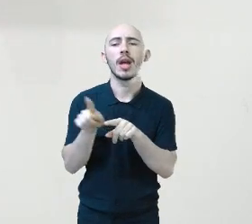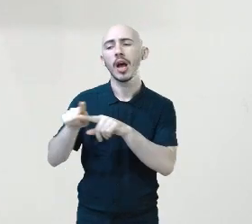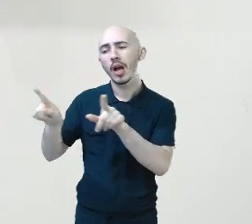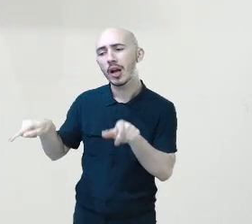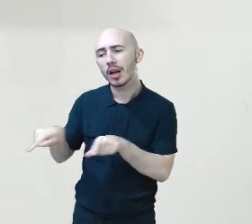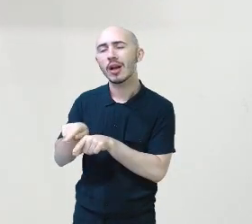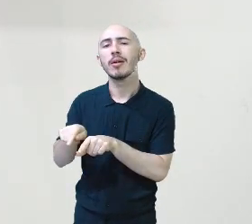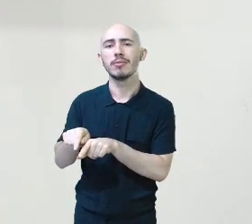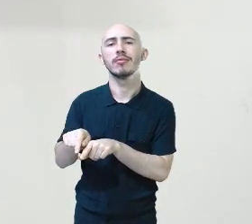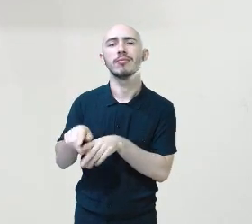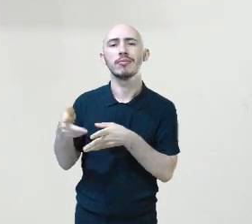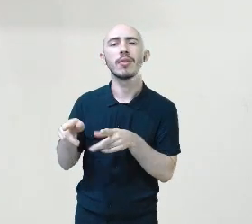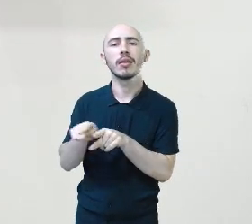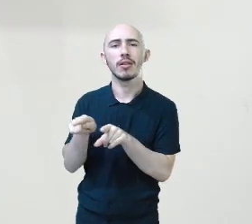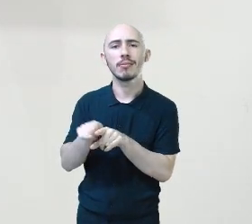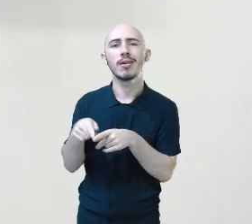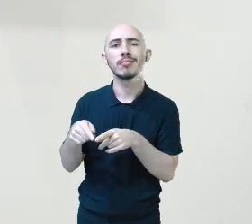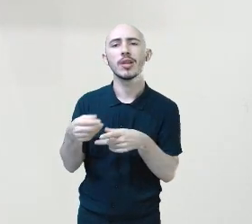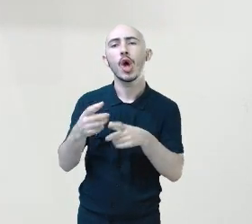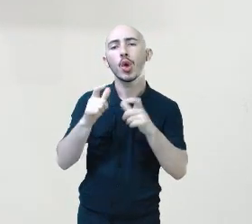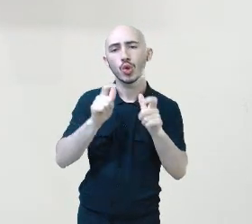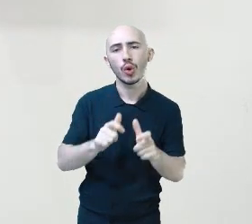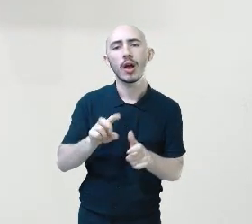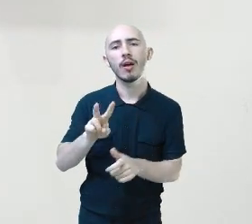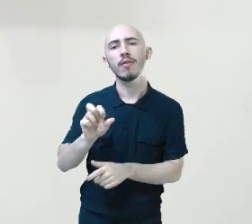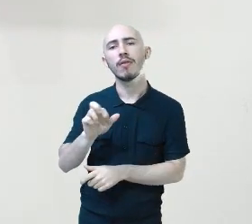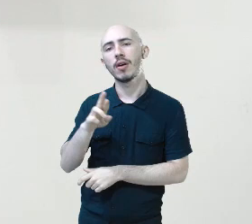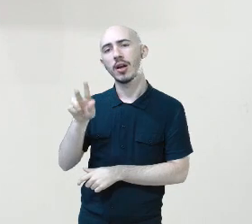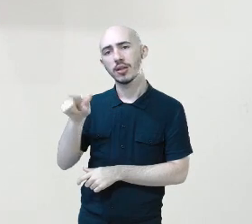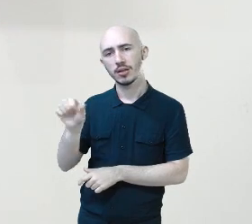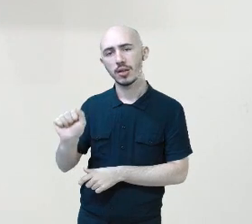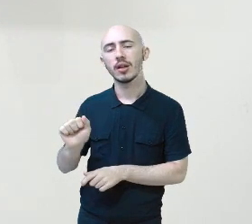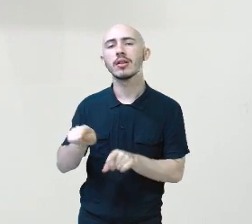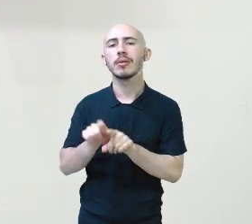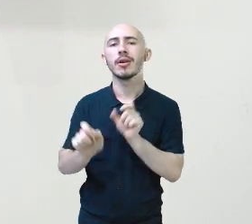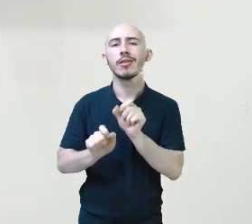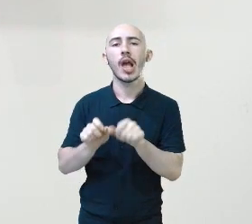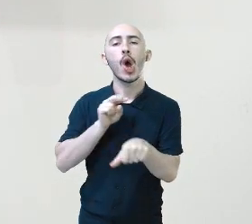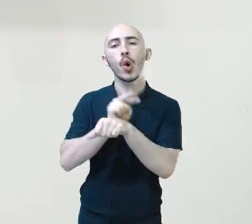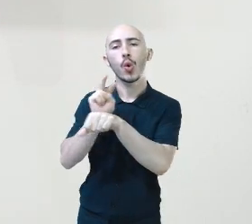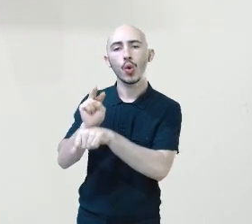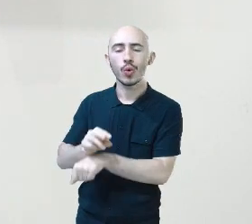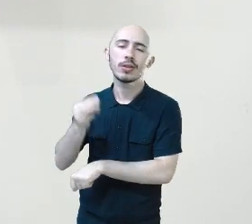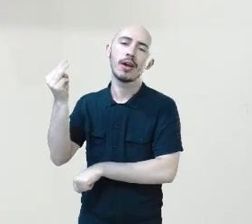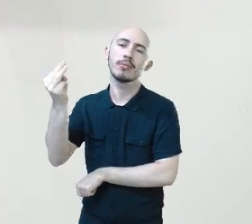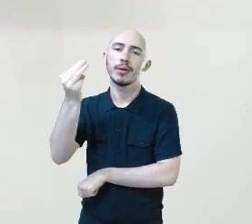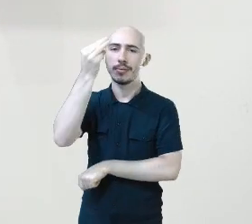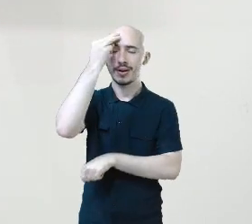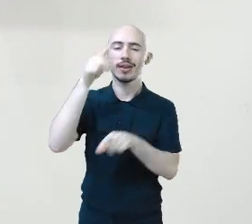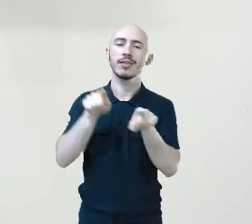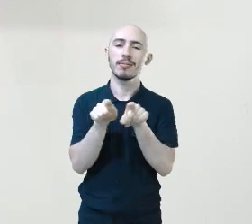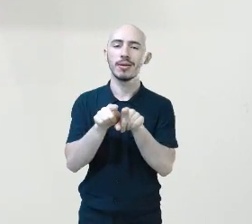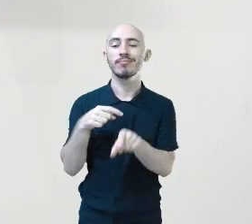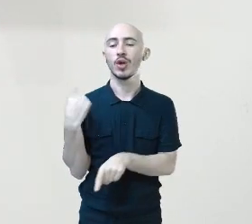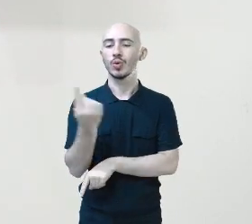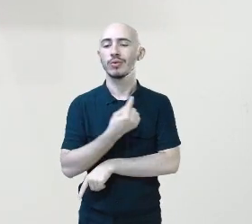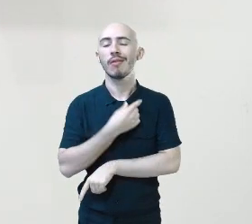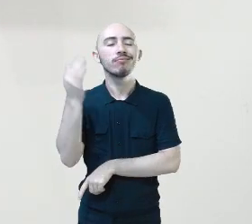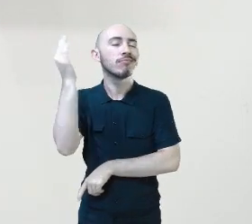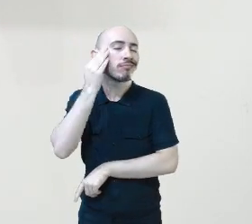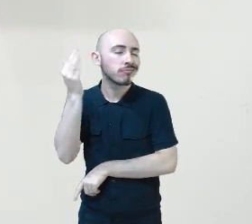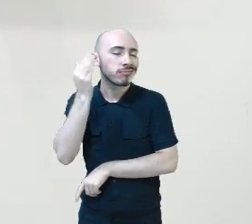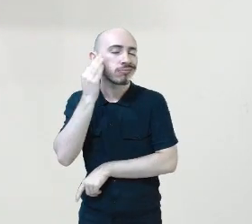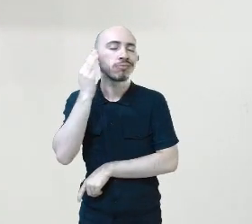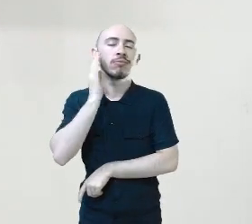várzea, todos esses também são espaços de preservação da memória. A gente consegue compreender,